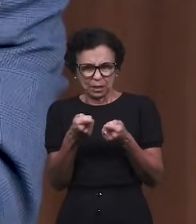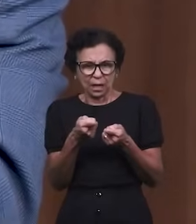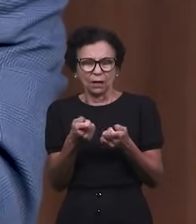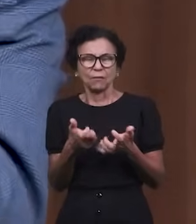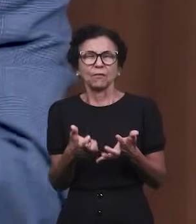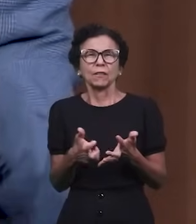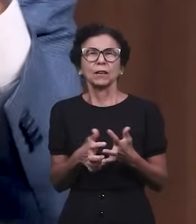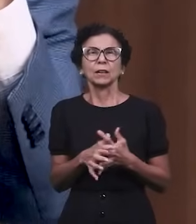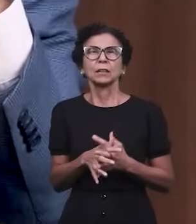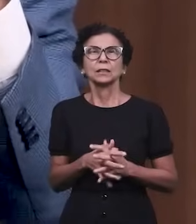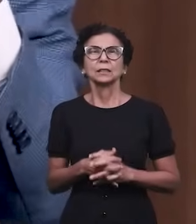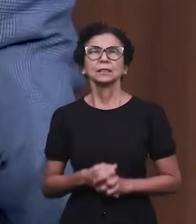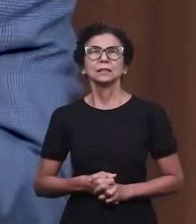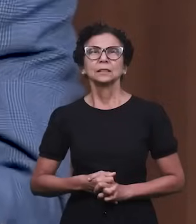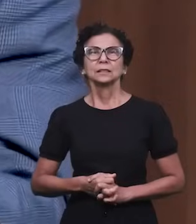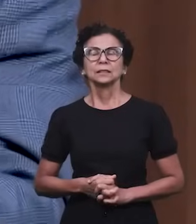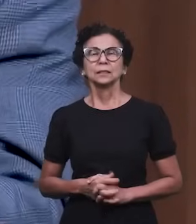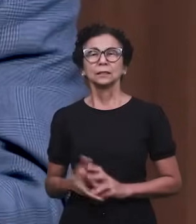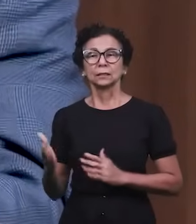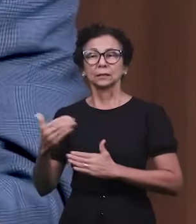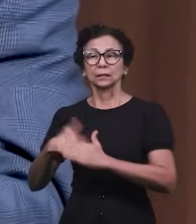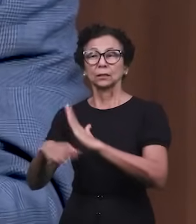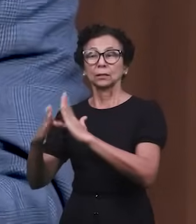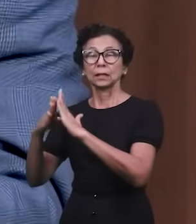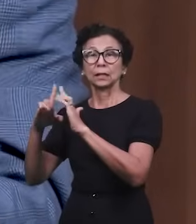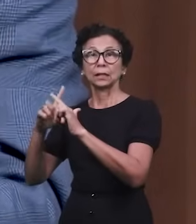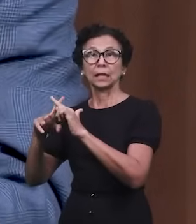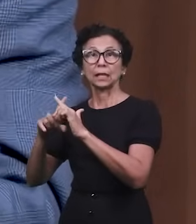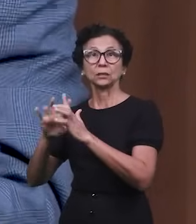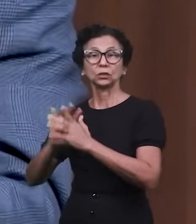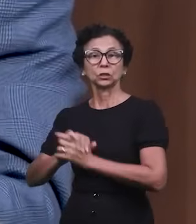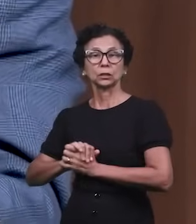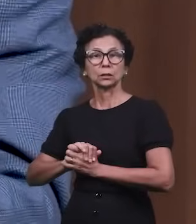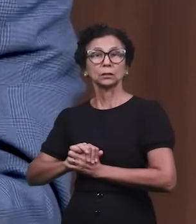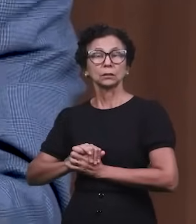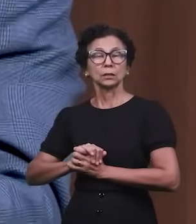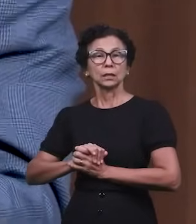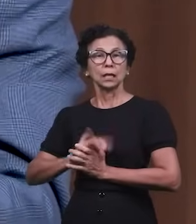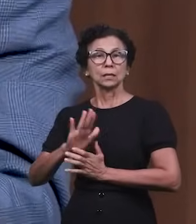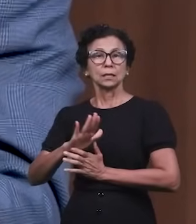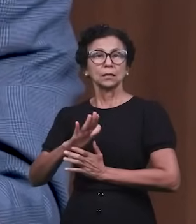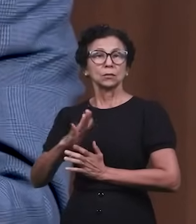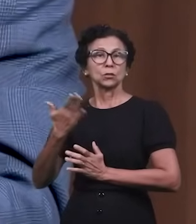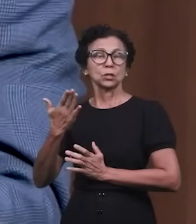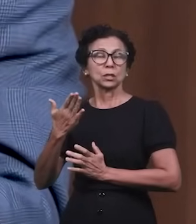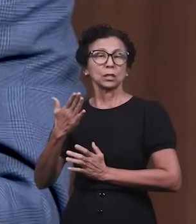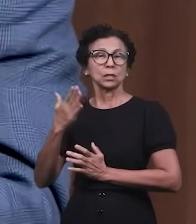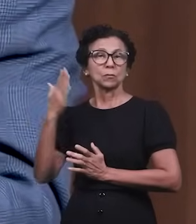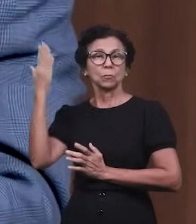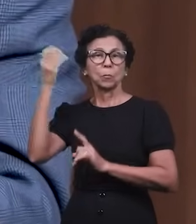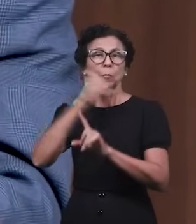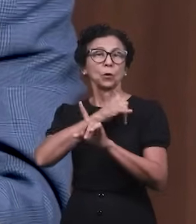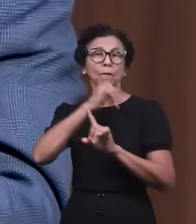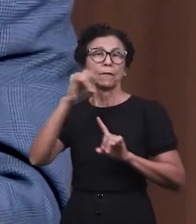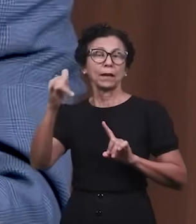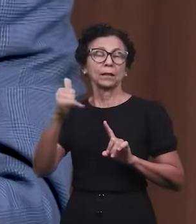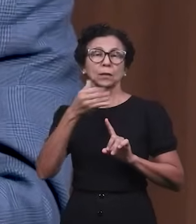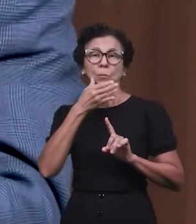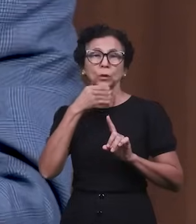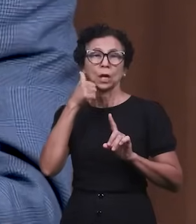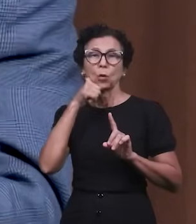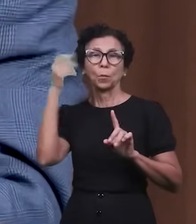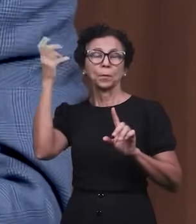chamado, entre aspas, profeta dentro da igreja. Ele dominava a igreja independente de você não tinha voz